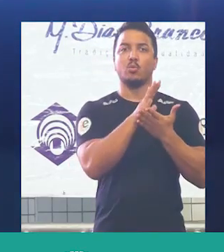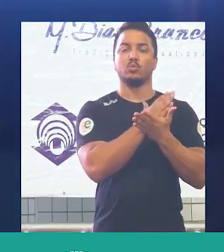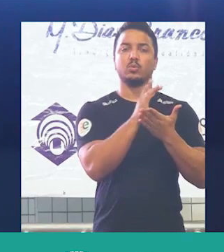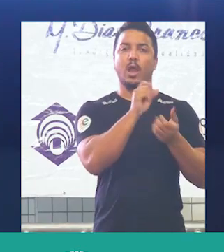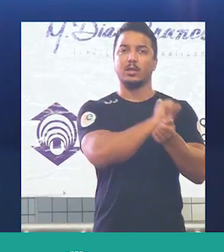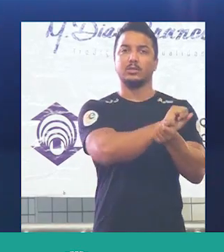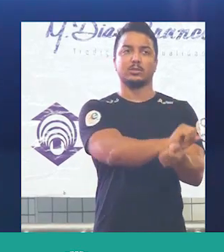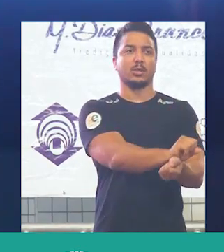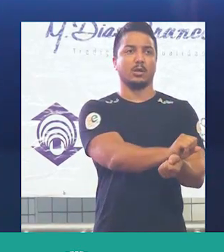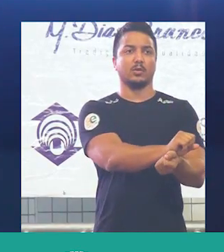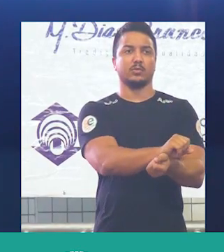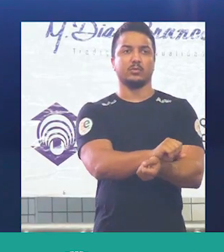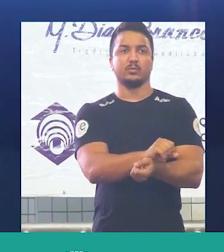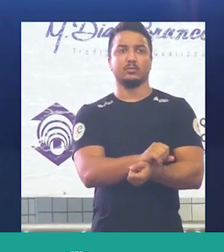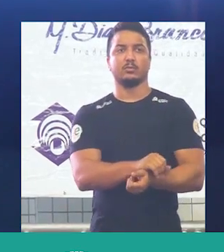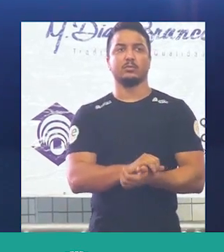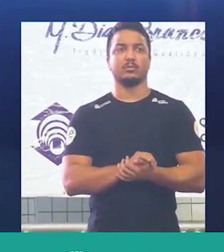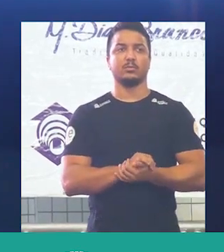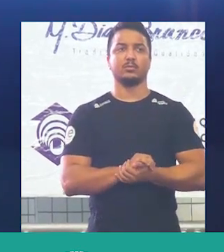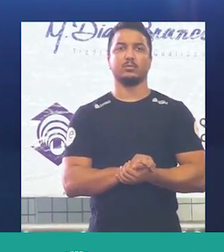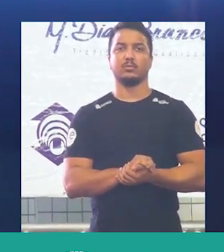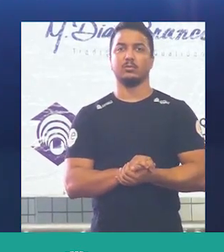escravos. Assiste novela não, gente? Dá tempo não, né?